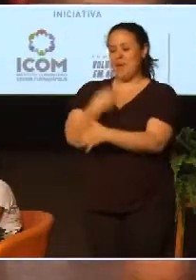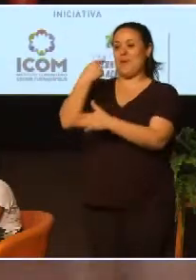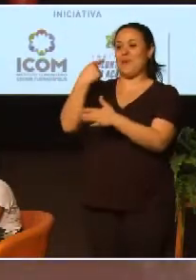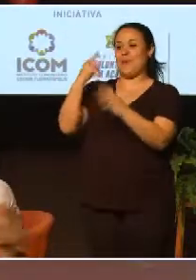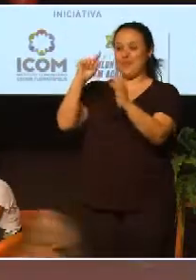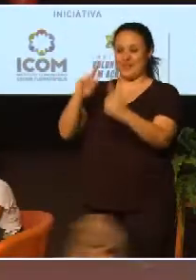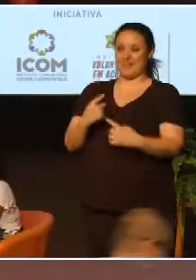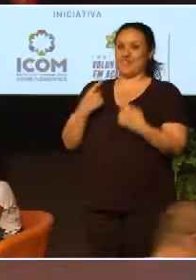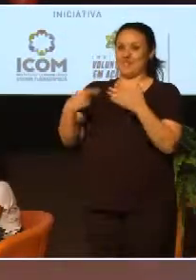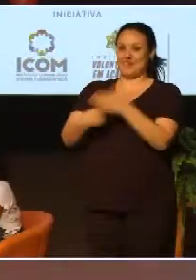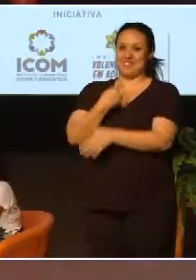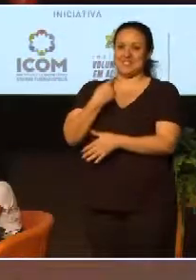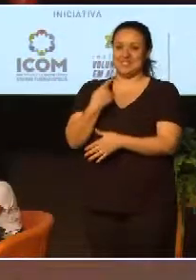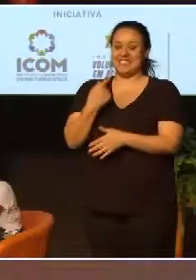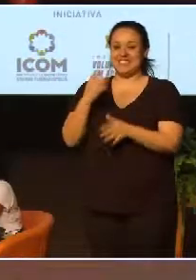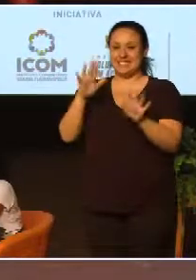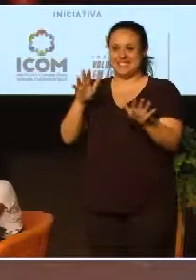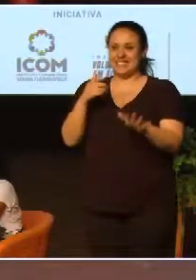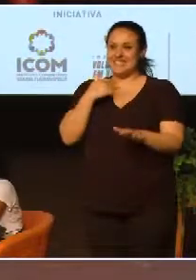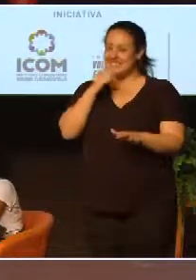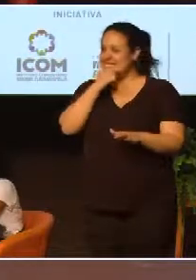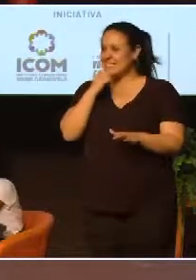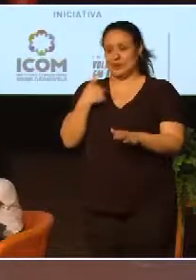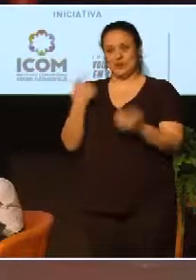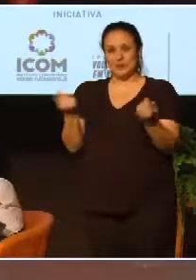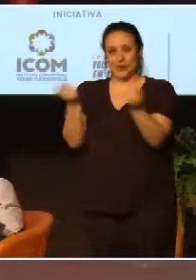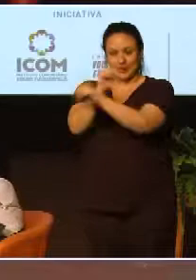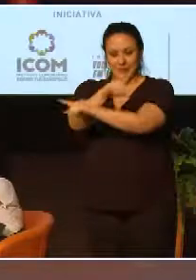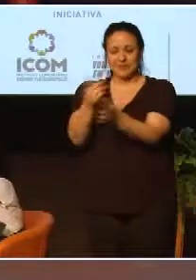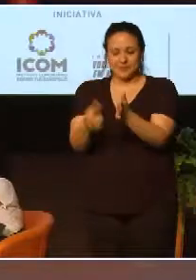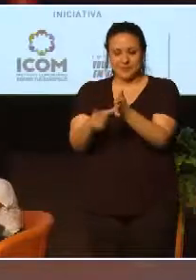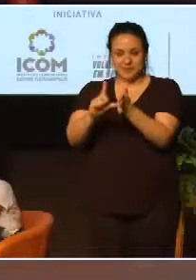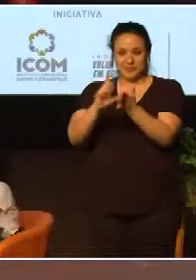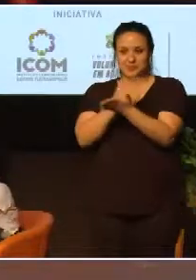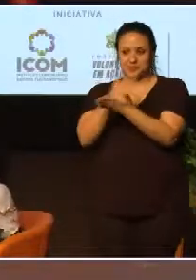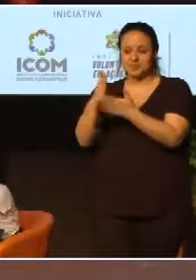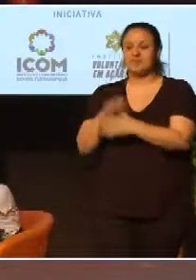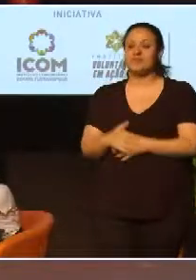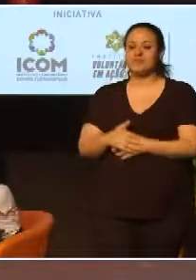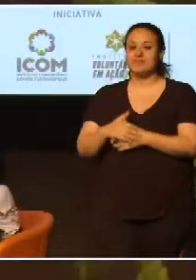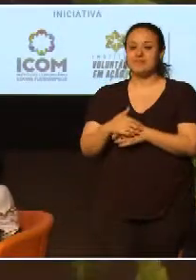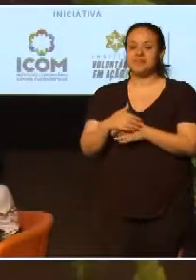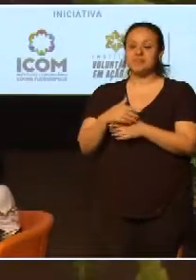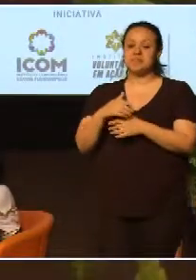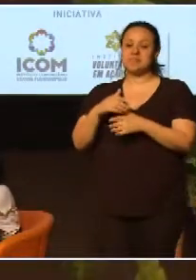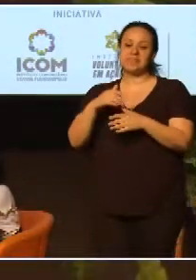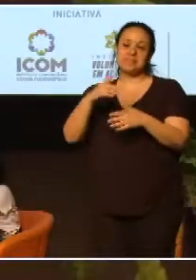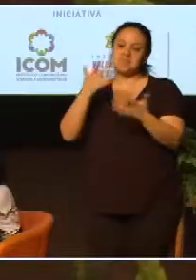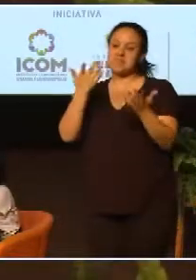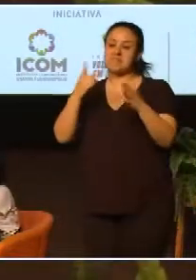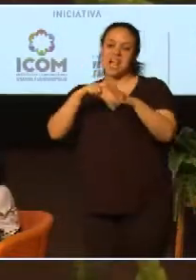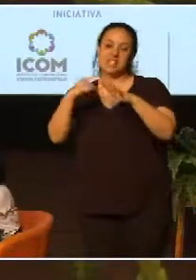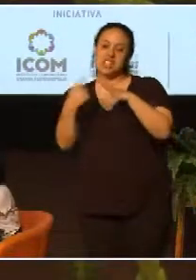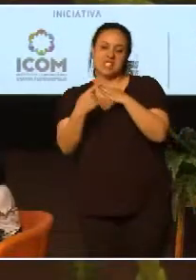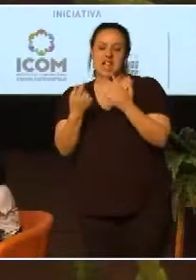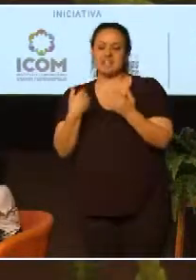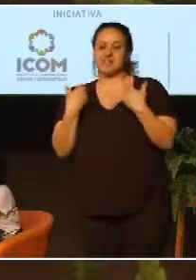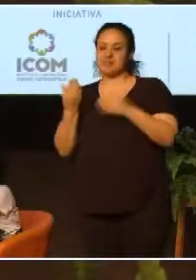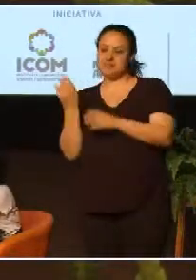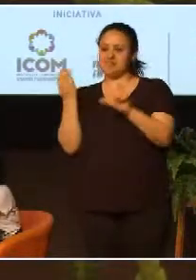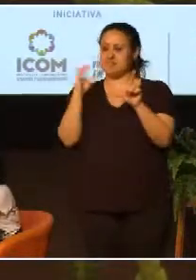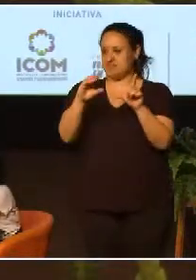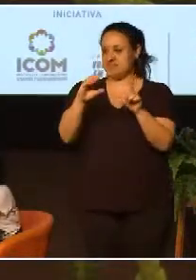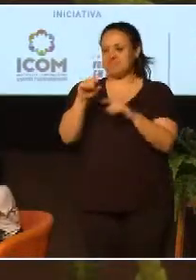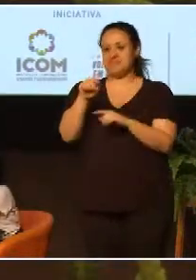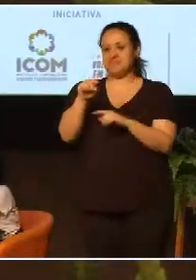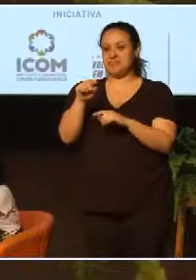eu vou começar até do contrário. Outro dia eu fiz um post nas redes sociais e eu falei, algumas pessoas até ficaram bravas,